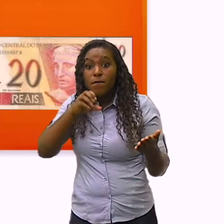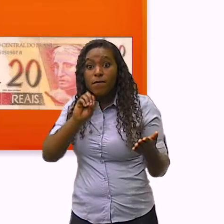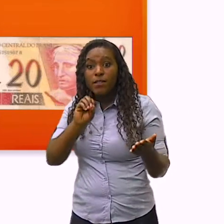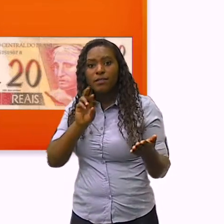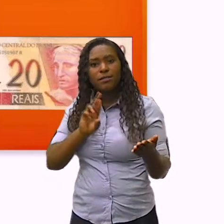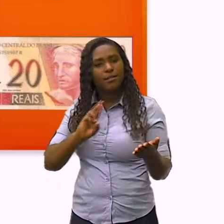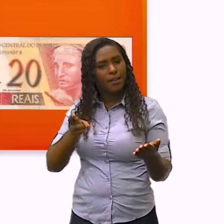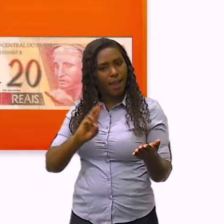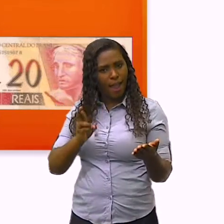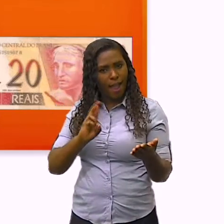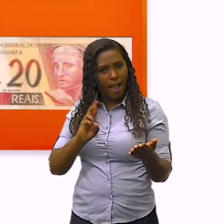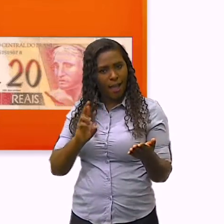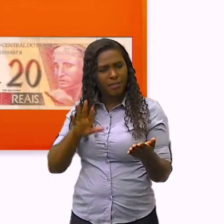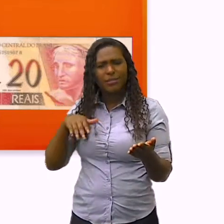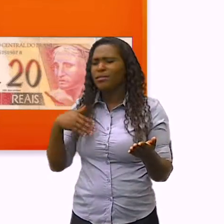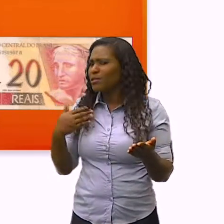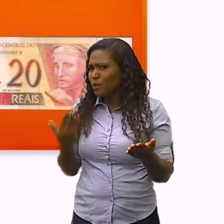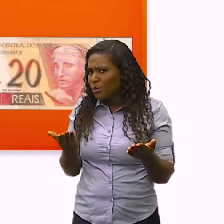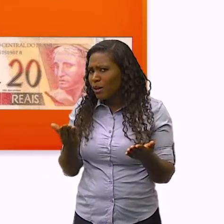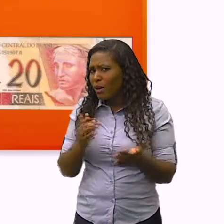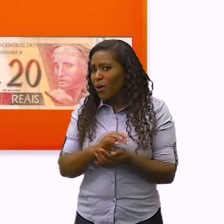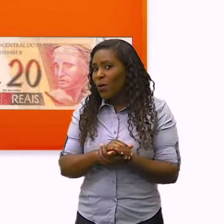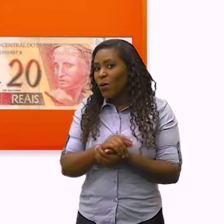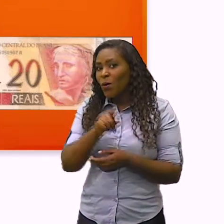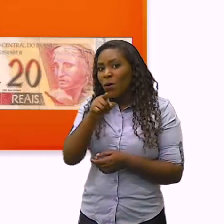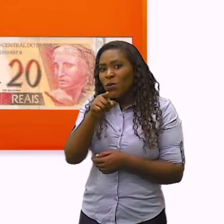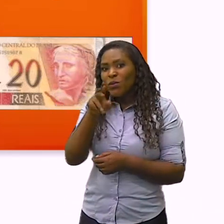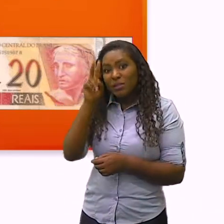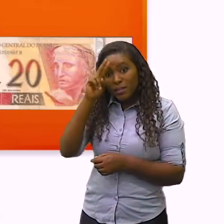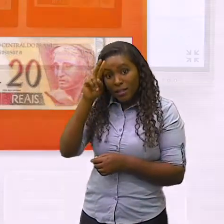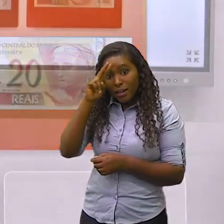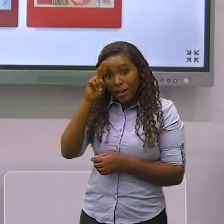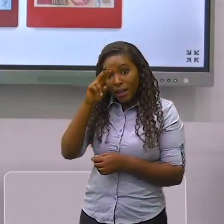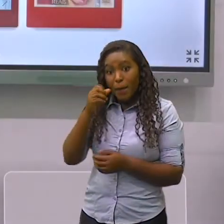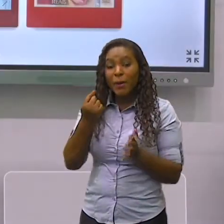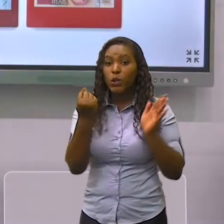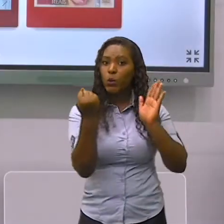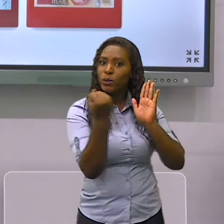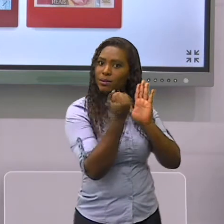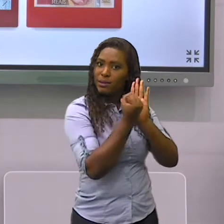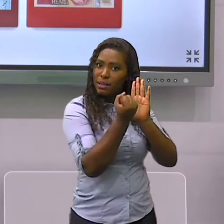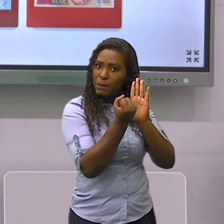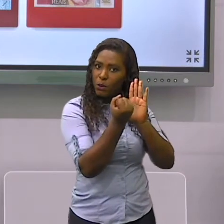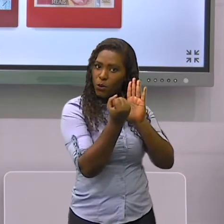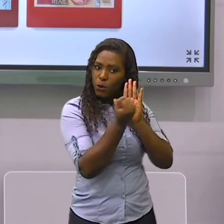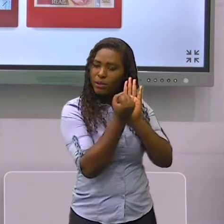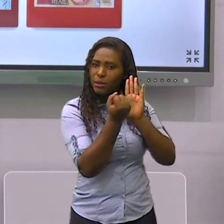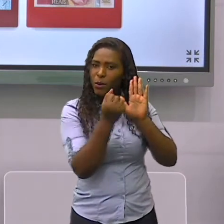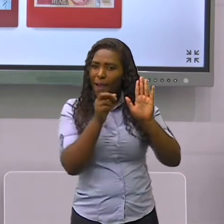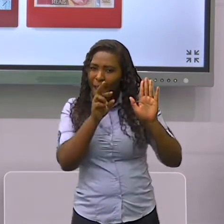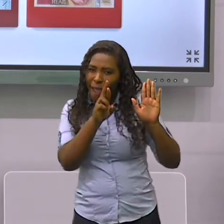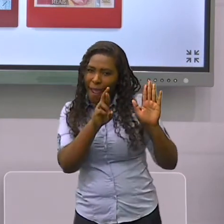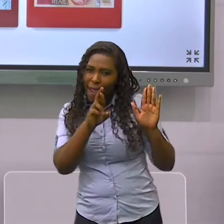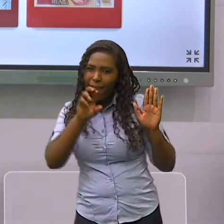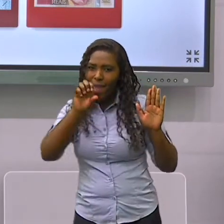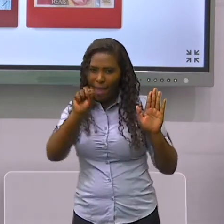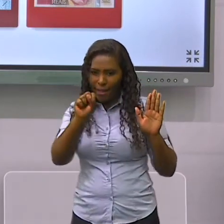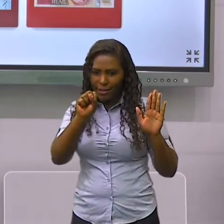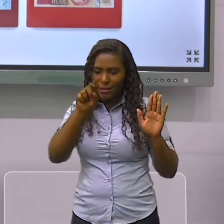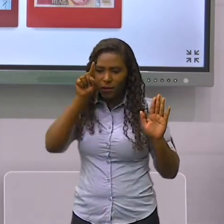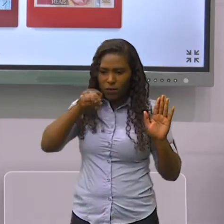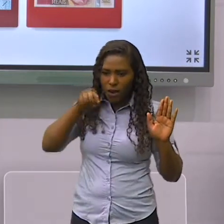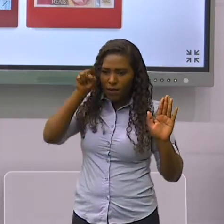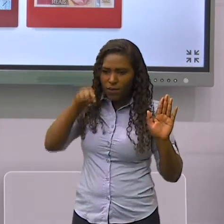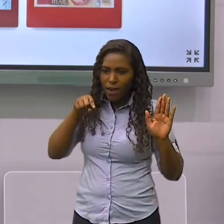que interessante, apareceu para nós aqui, vocês lembram este símbolo? É o símbolo, o RS. É o símbolo que representa